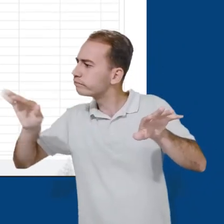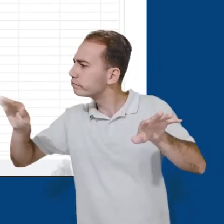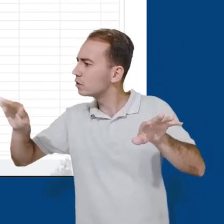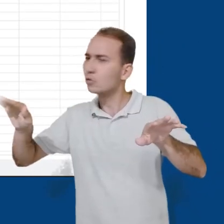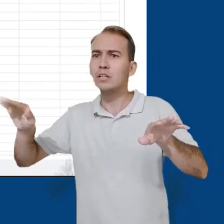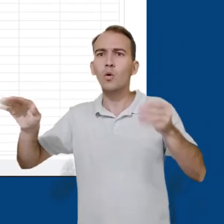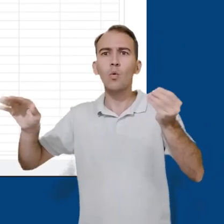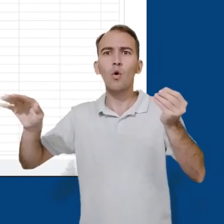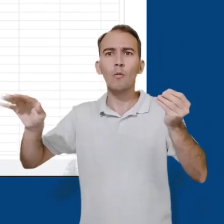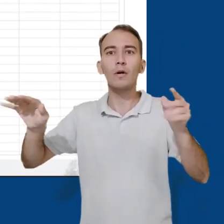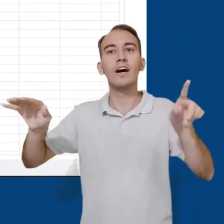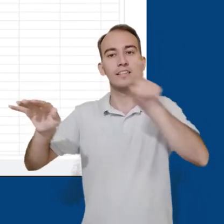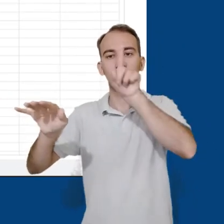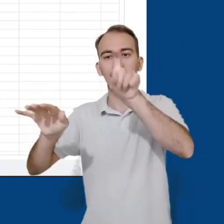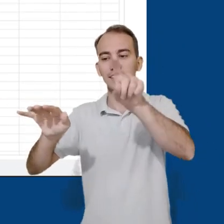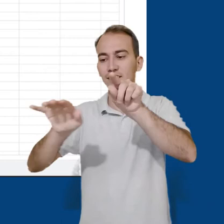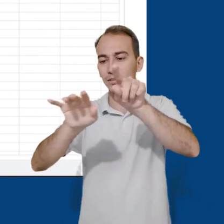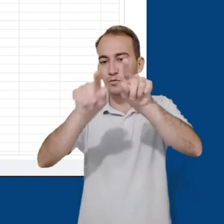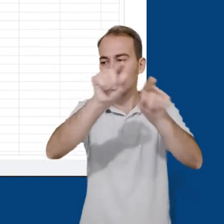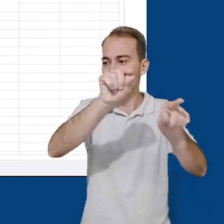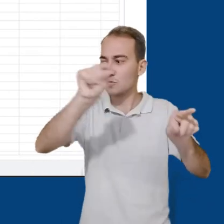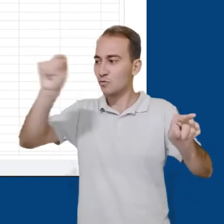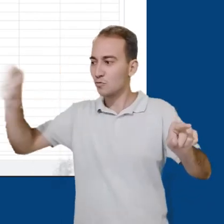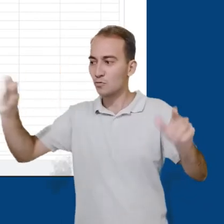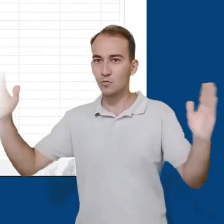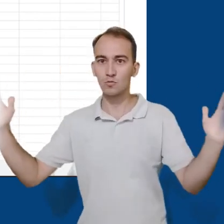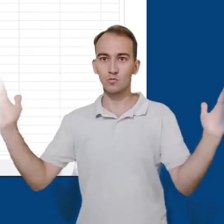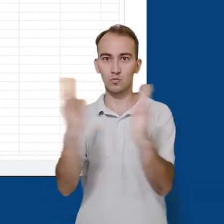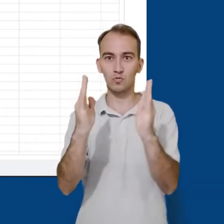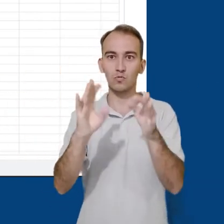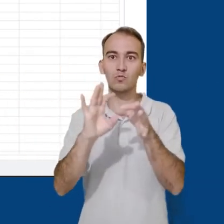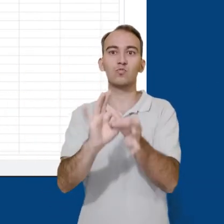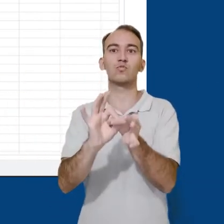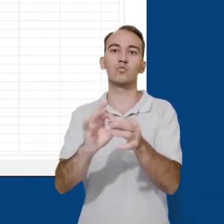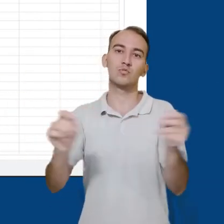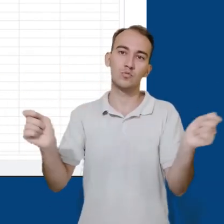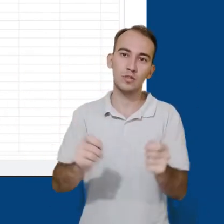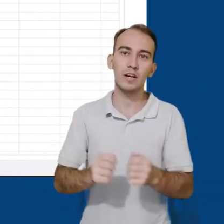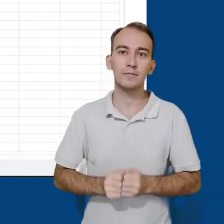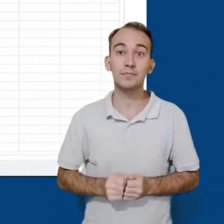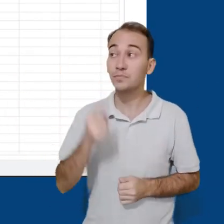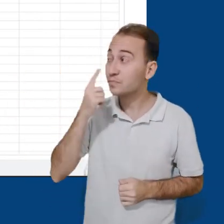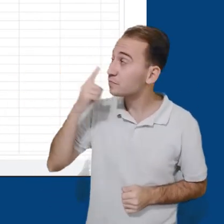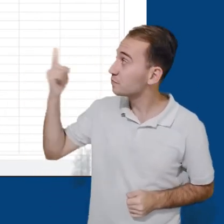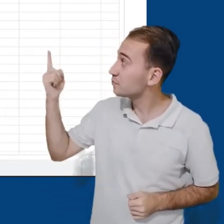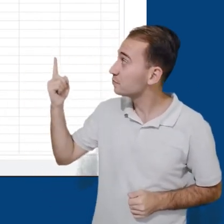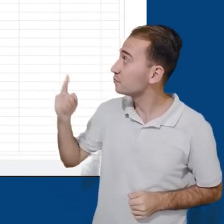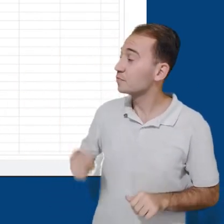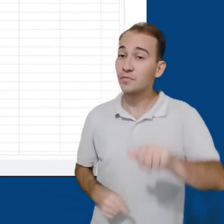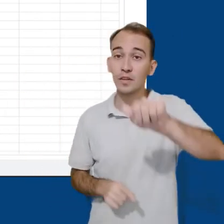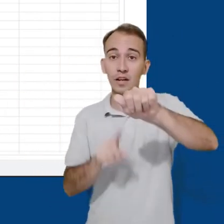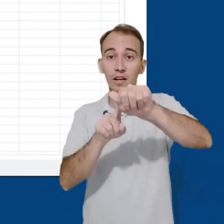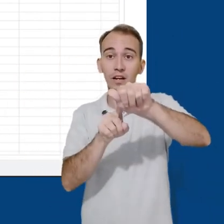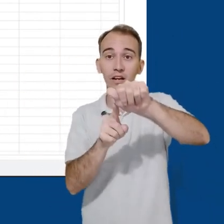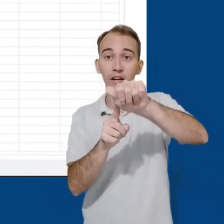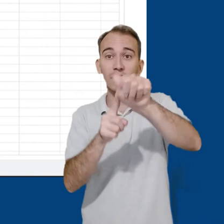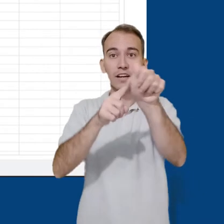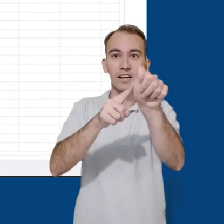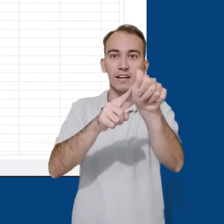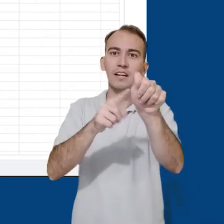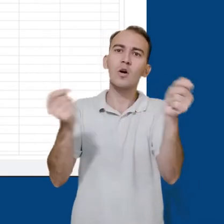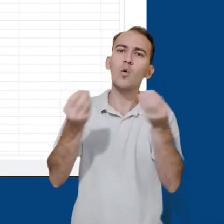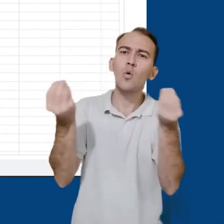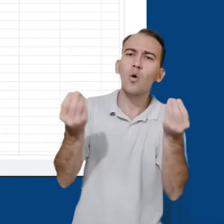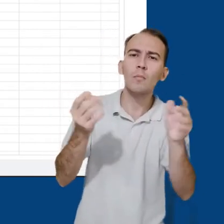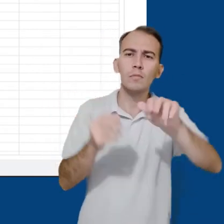selecionada a e por último das ferramentas de orientação temos a rotação ao clicar sobre ela podemos escolher